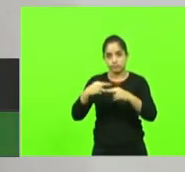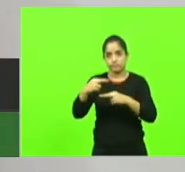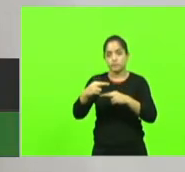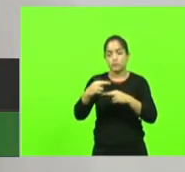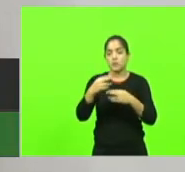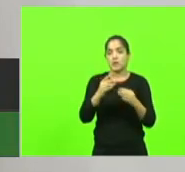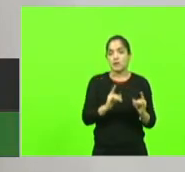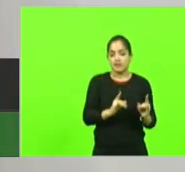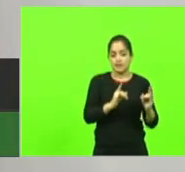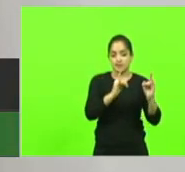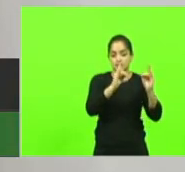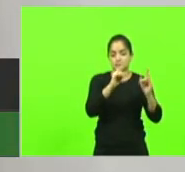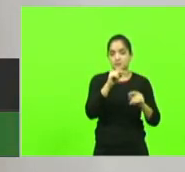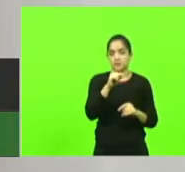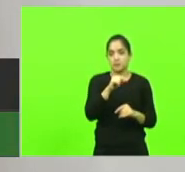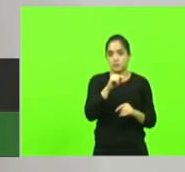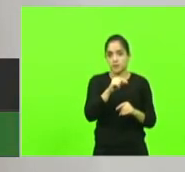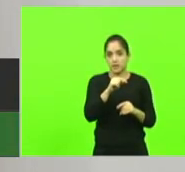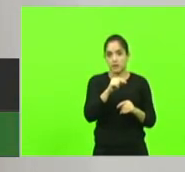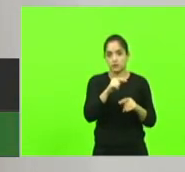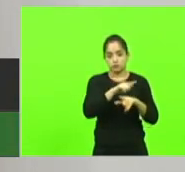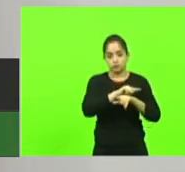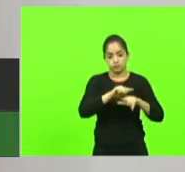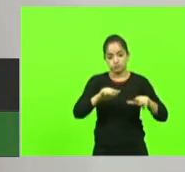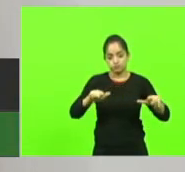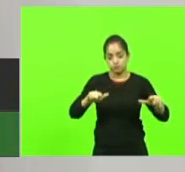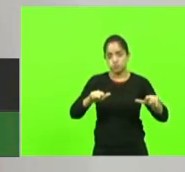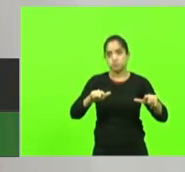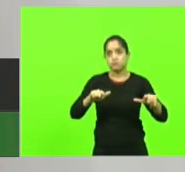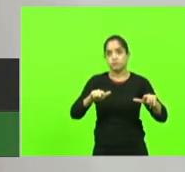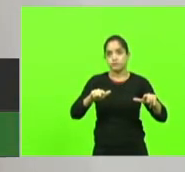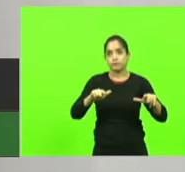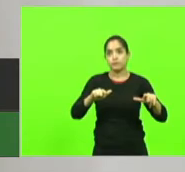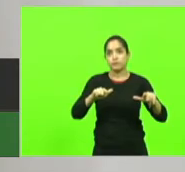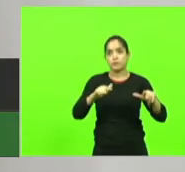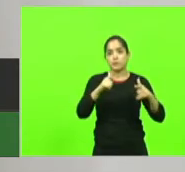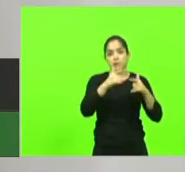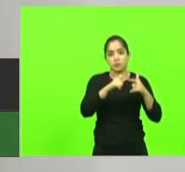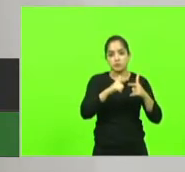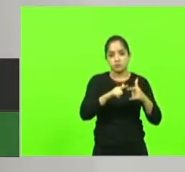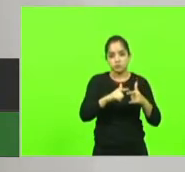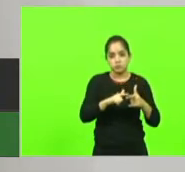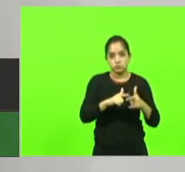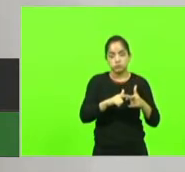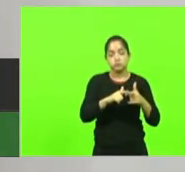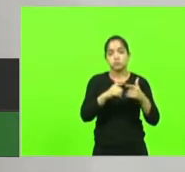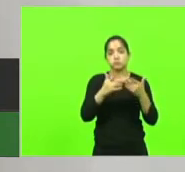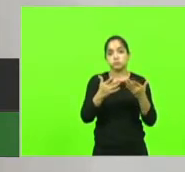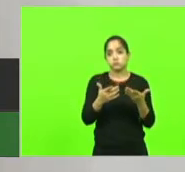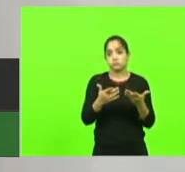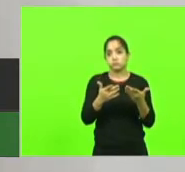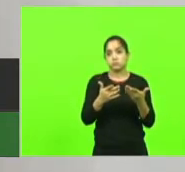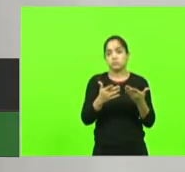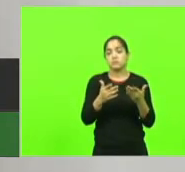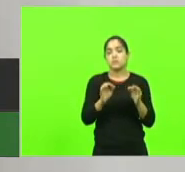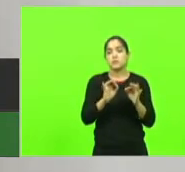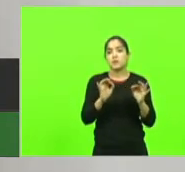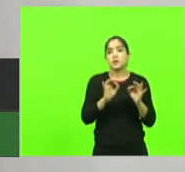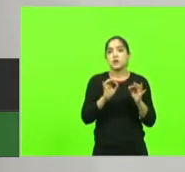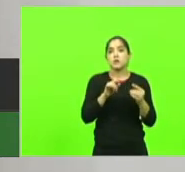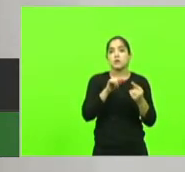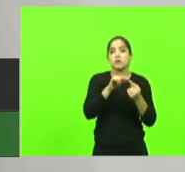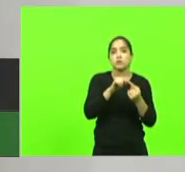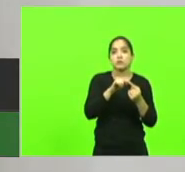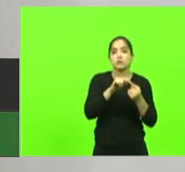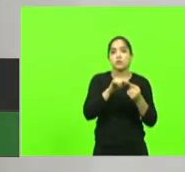prédio encontra-se desocupado, deteriorado, sem destinação alguma, e suscetível à